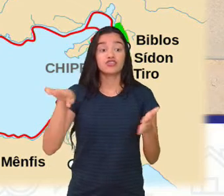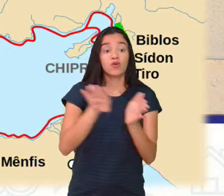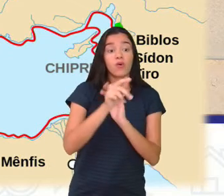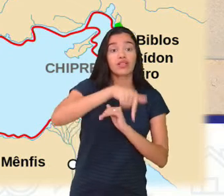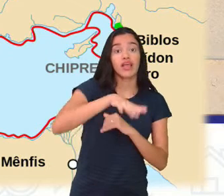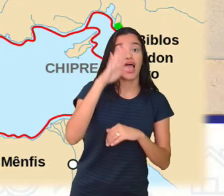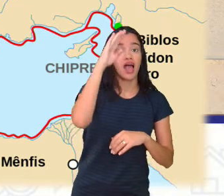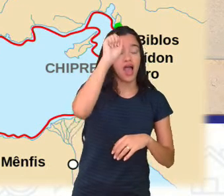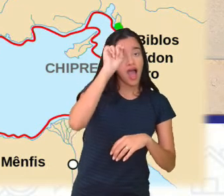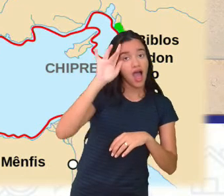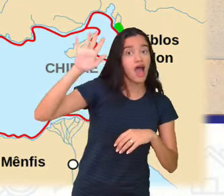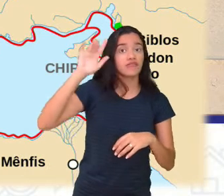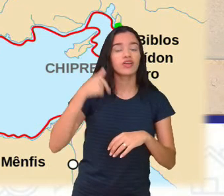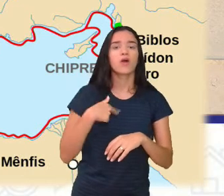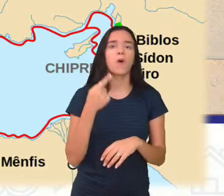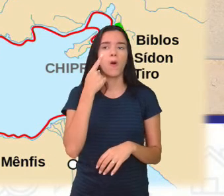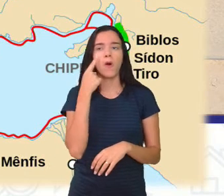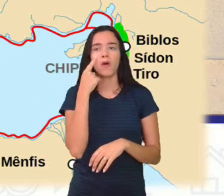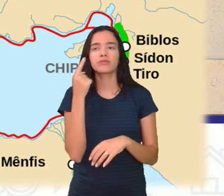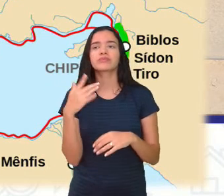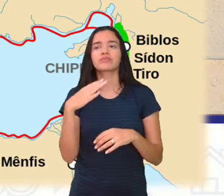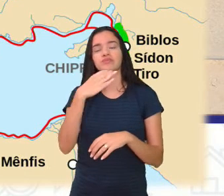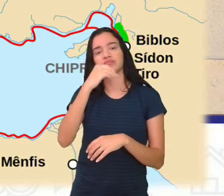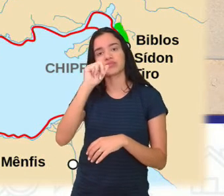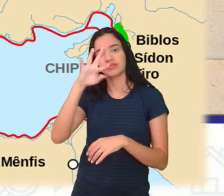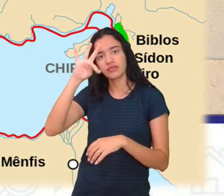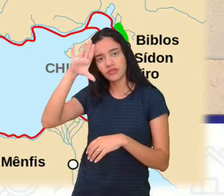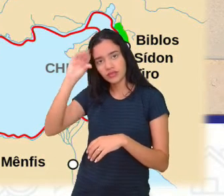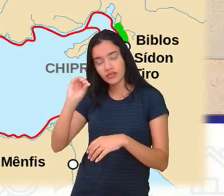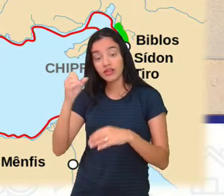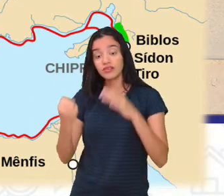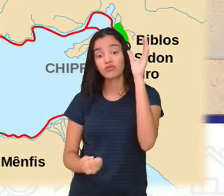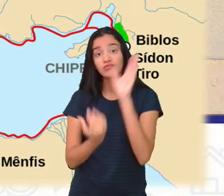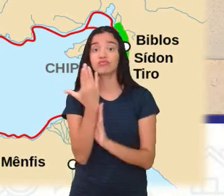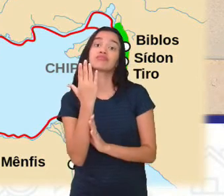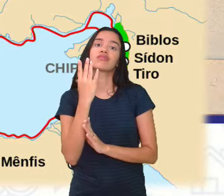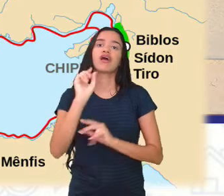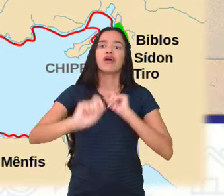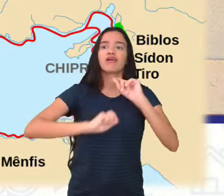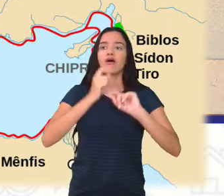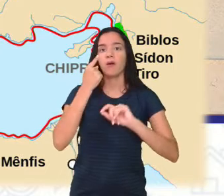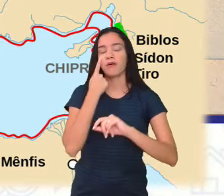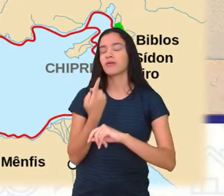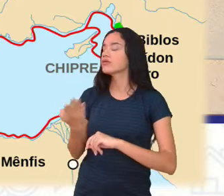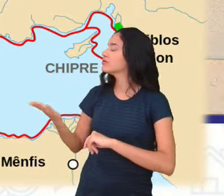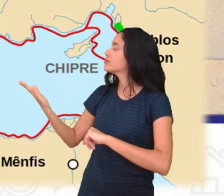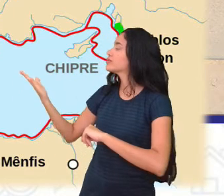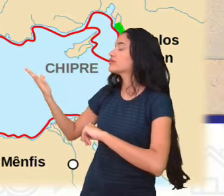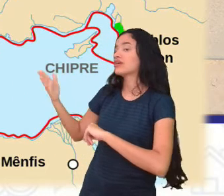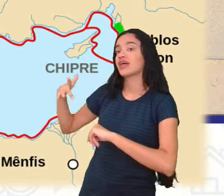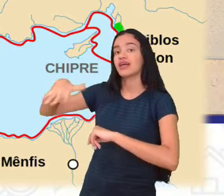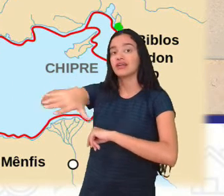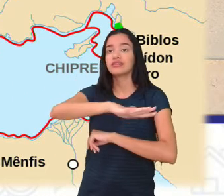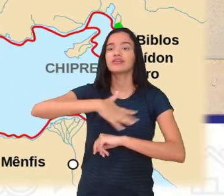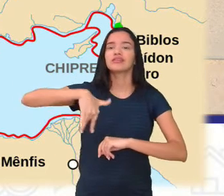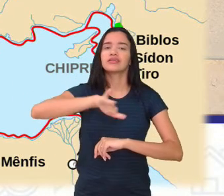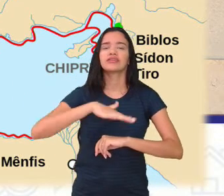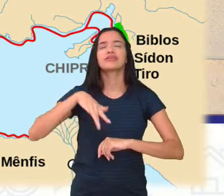a África, ó. Veja, aqui está Cartago, certo? Então fundaram aqui, ó, na região de